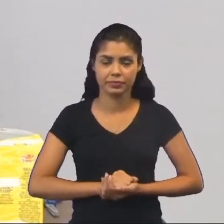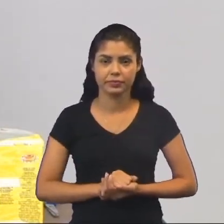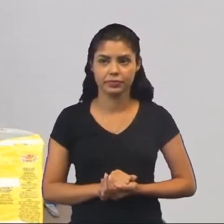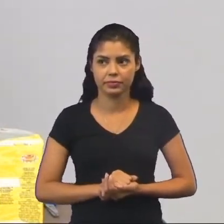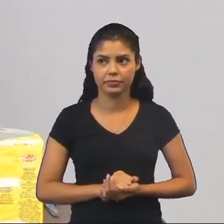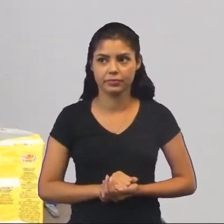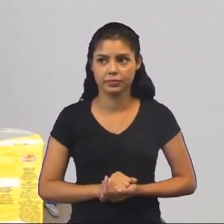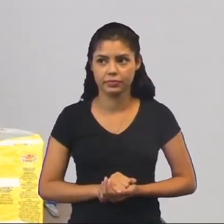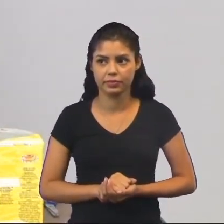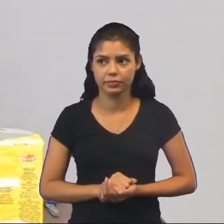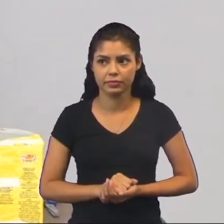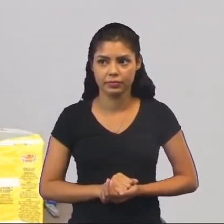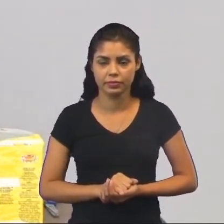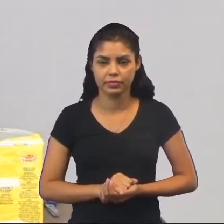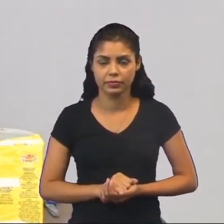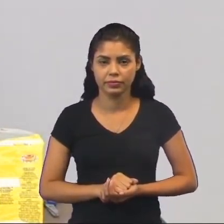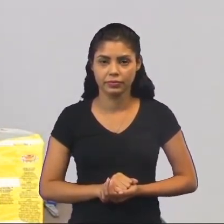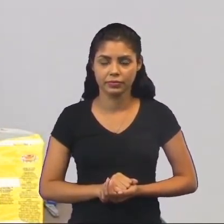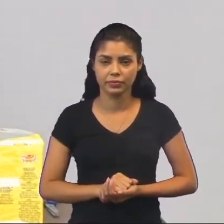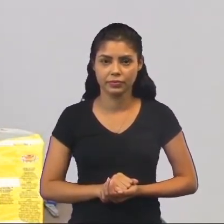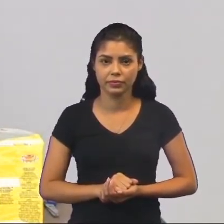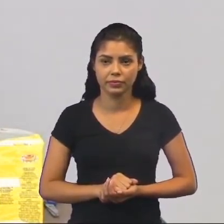Para não sujar as mãos.